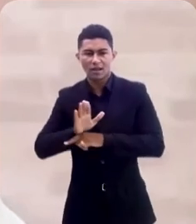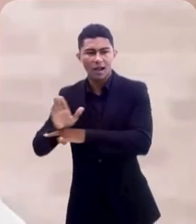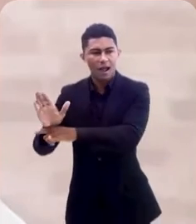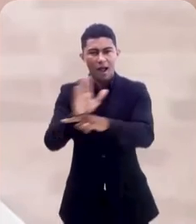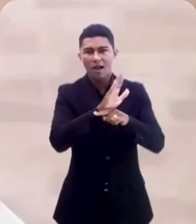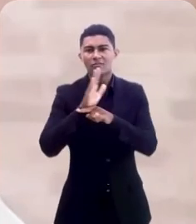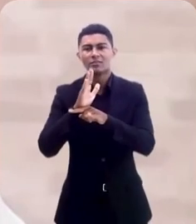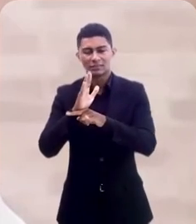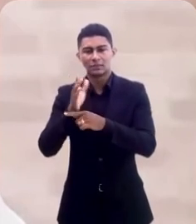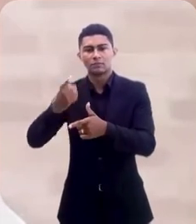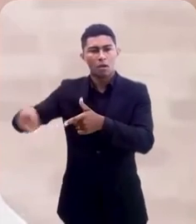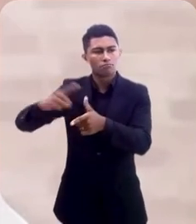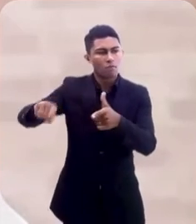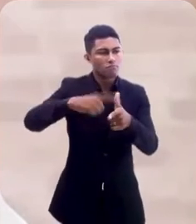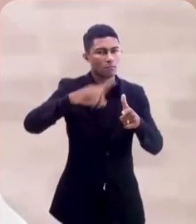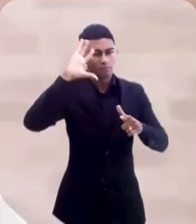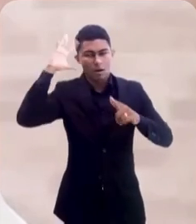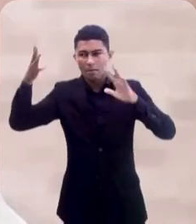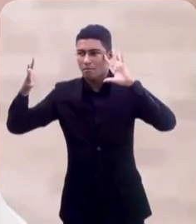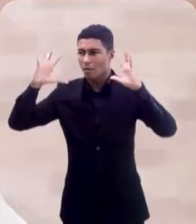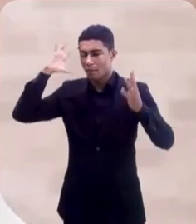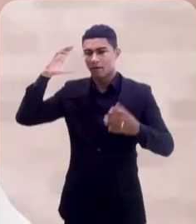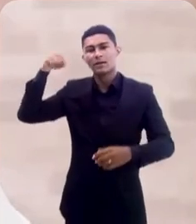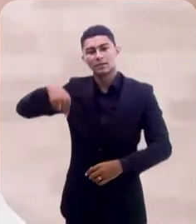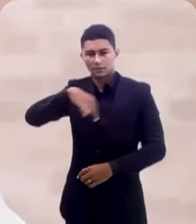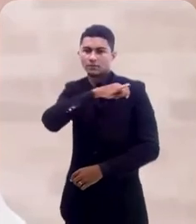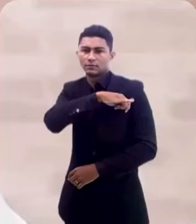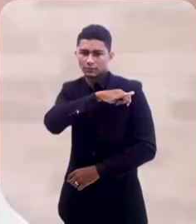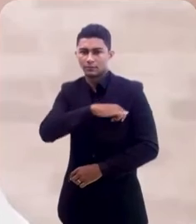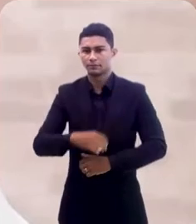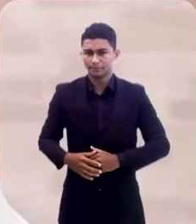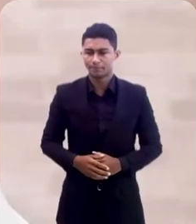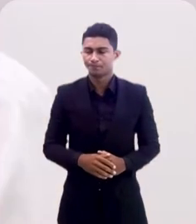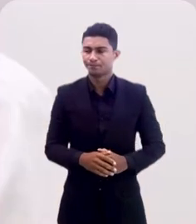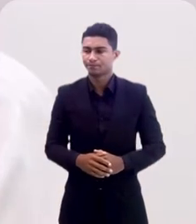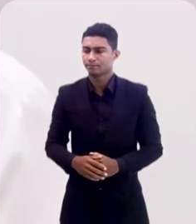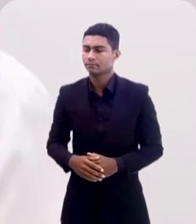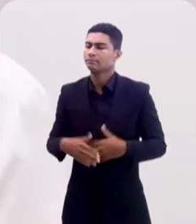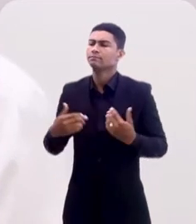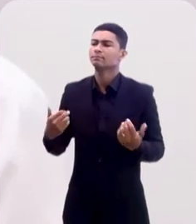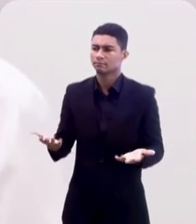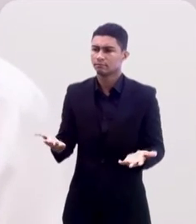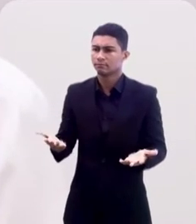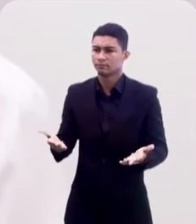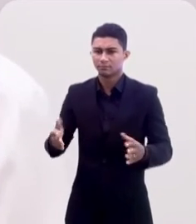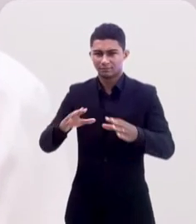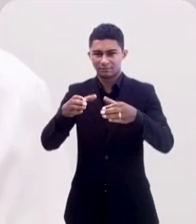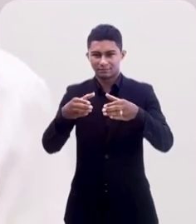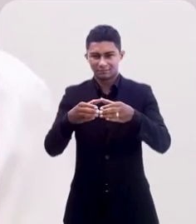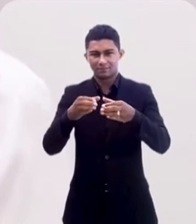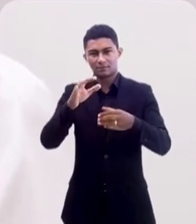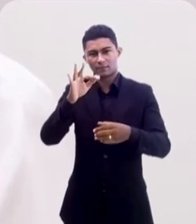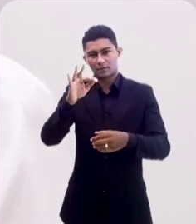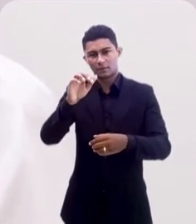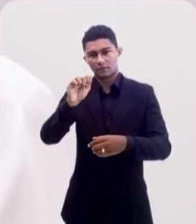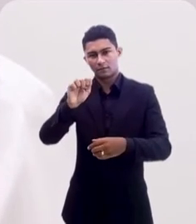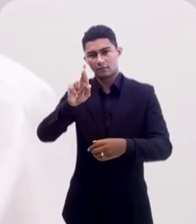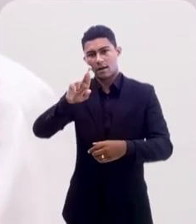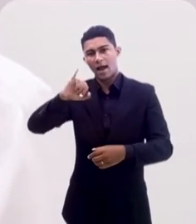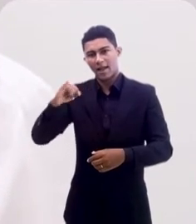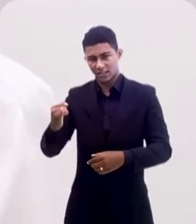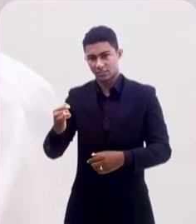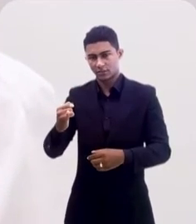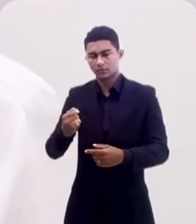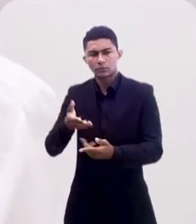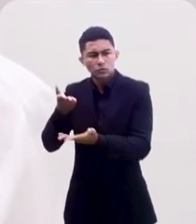nós buscamos para o nosso estado do Rio de Janeiro. O que, que na visão da FAERJ, com base